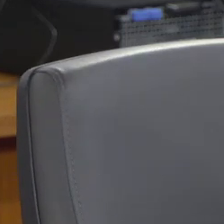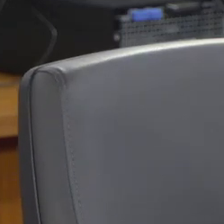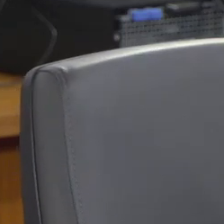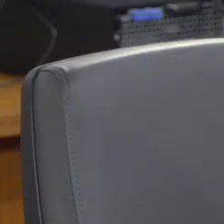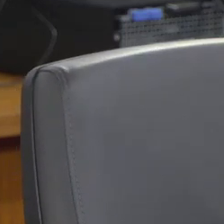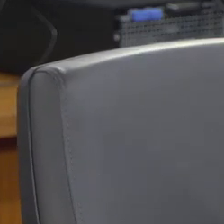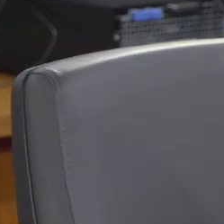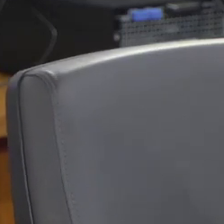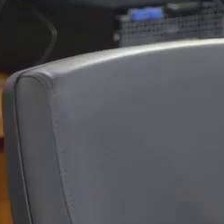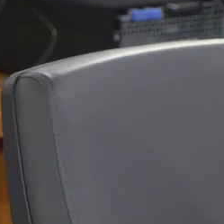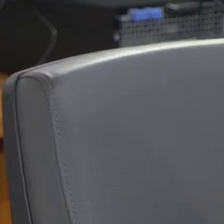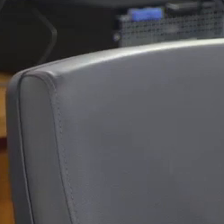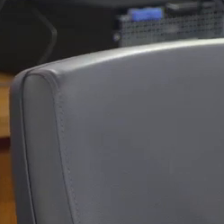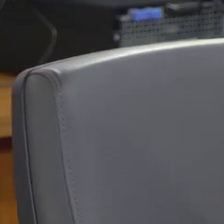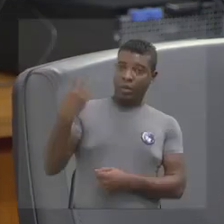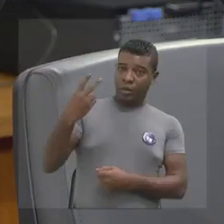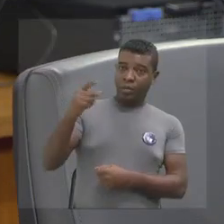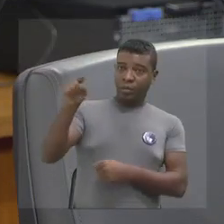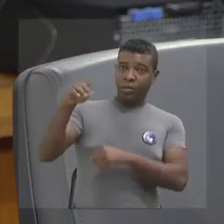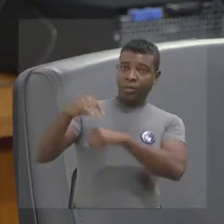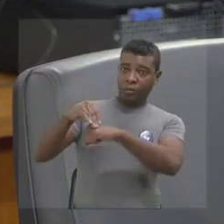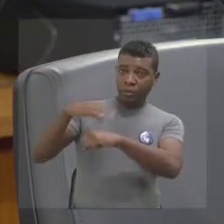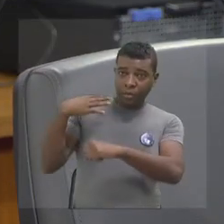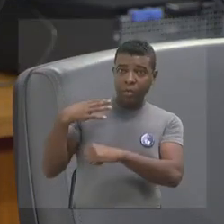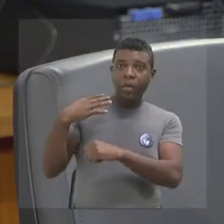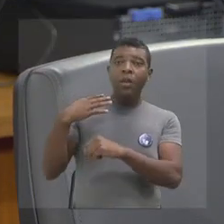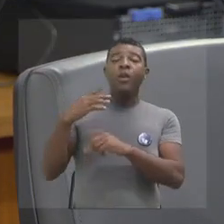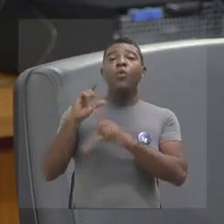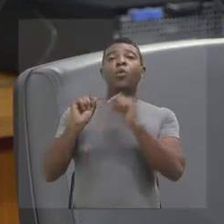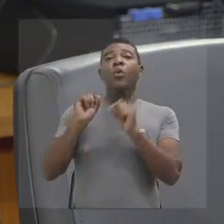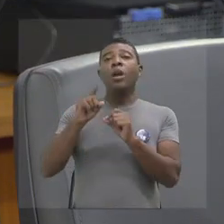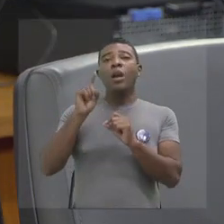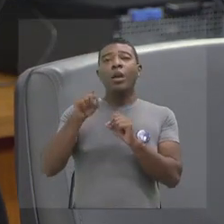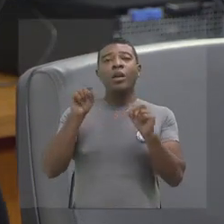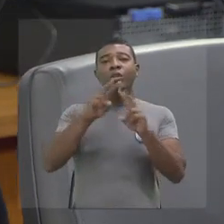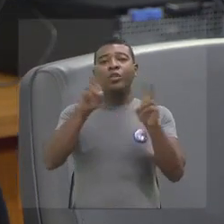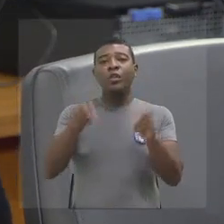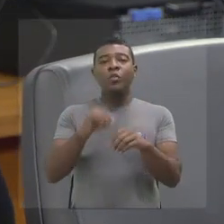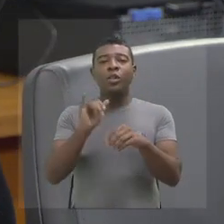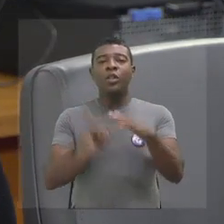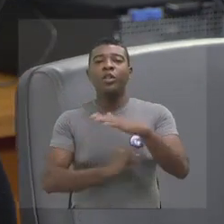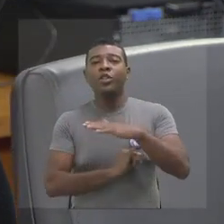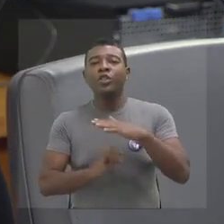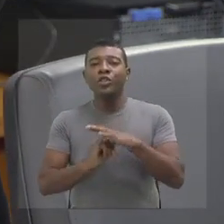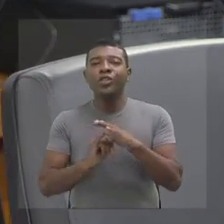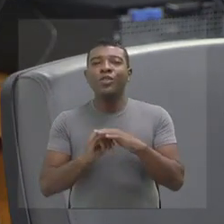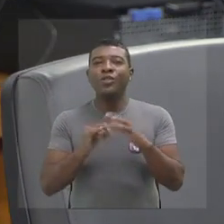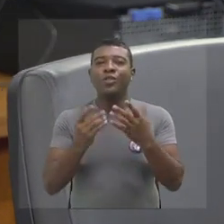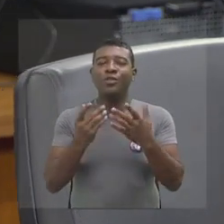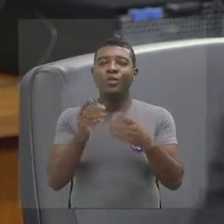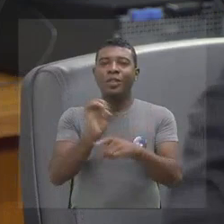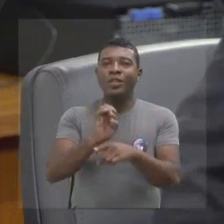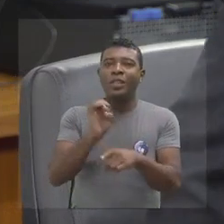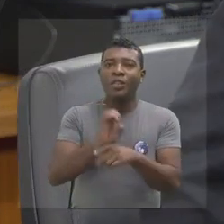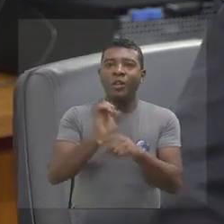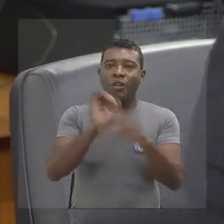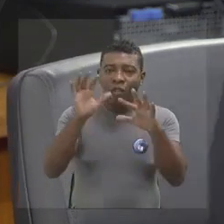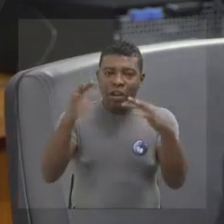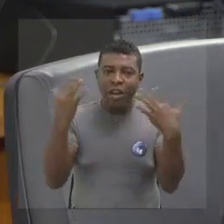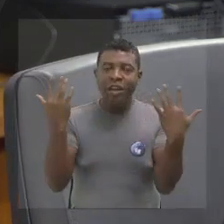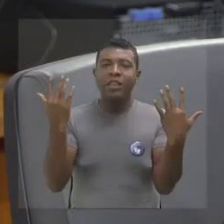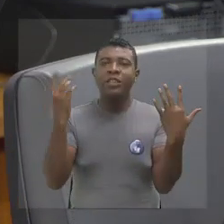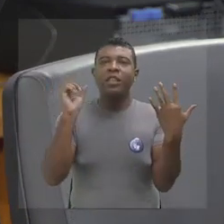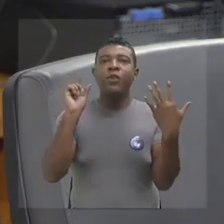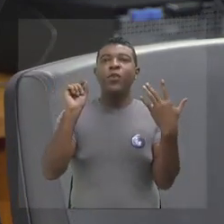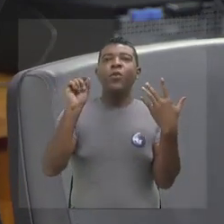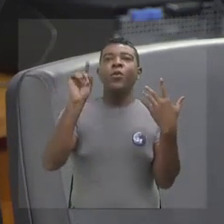o segundo ponto que você traz sobre estudos Estadual de floresta e a estruturação das nossas unidades conservação e esse